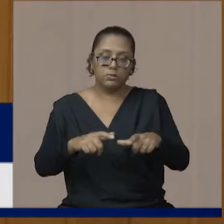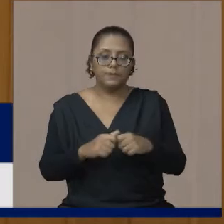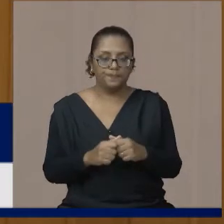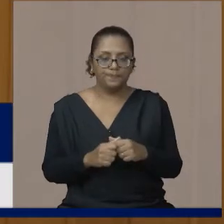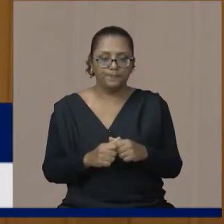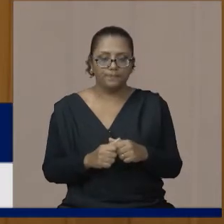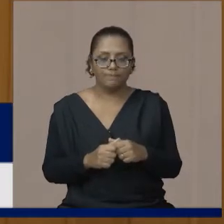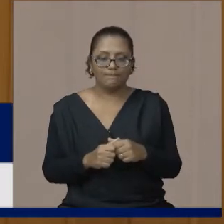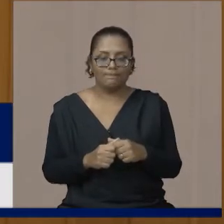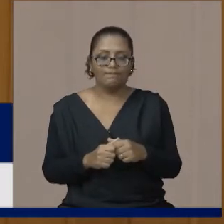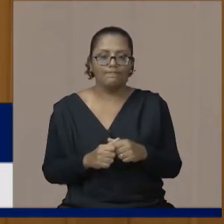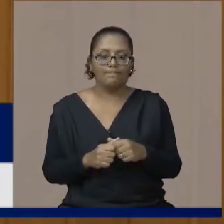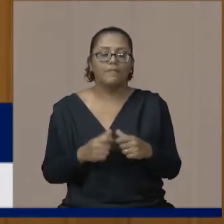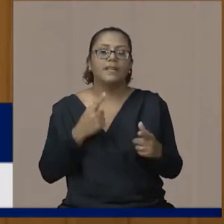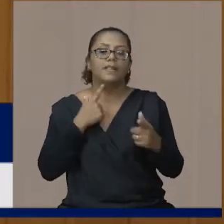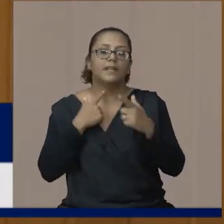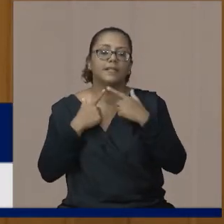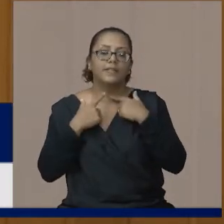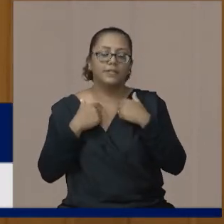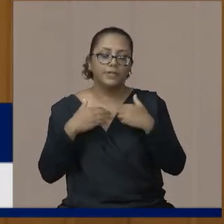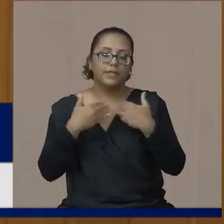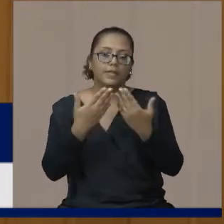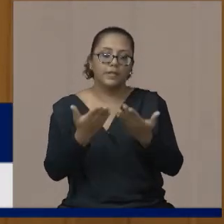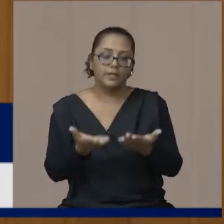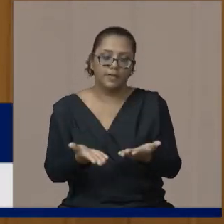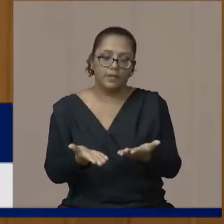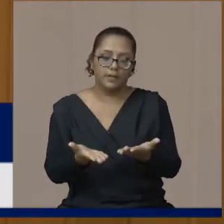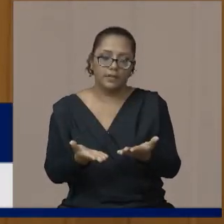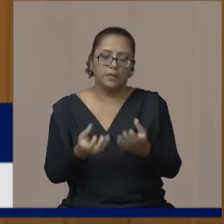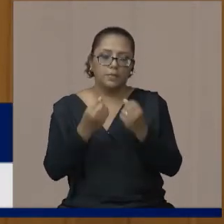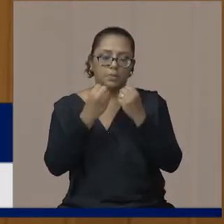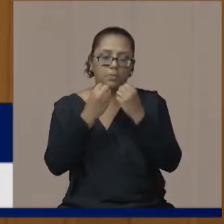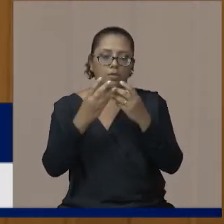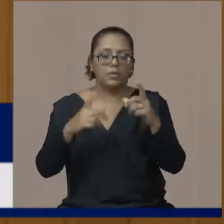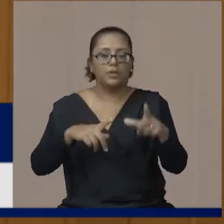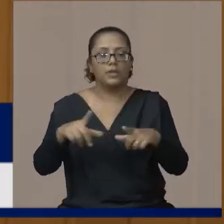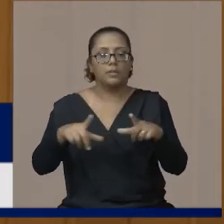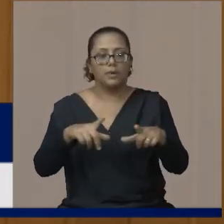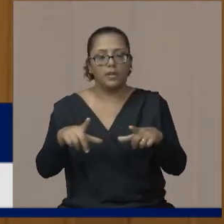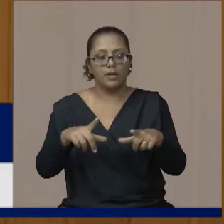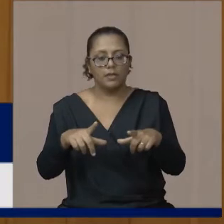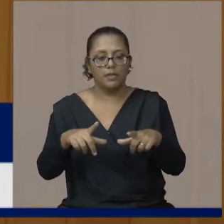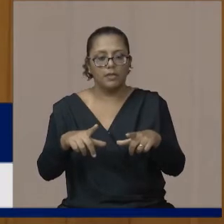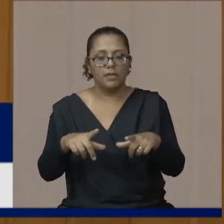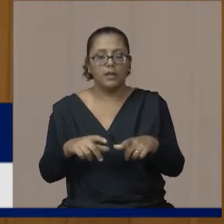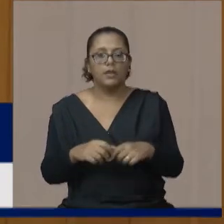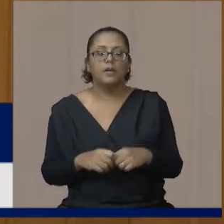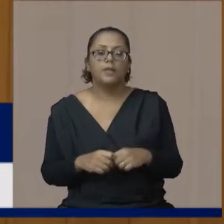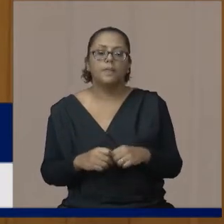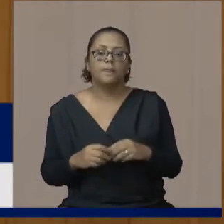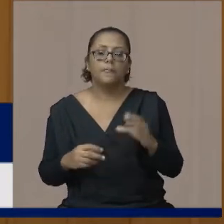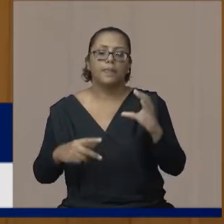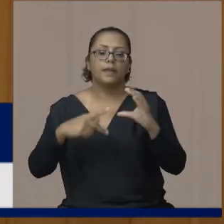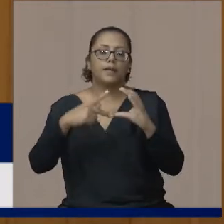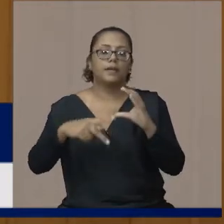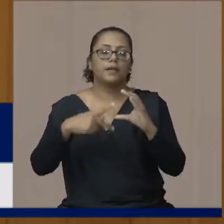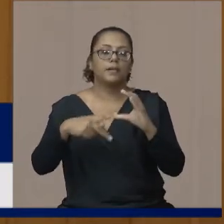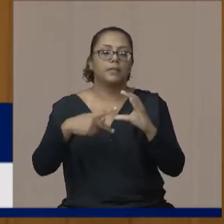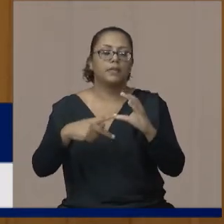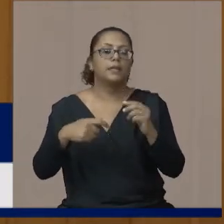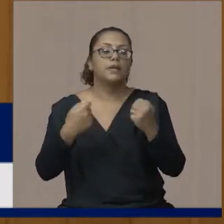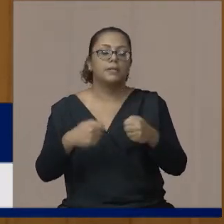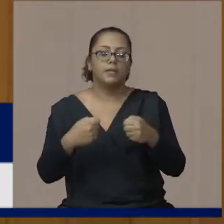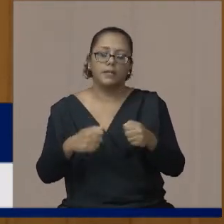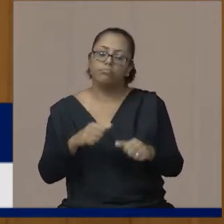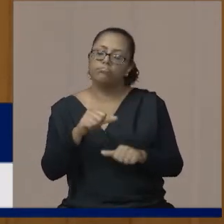aí um ótimo trabalho. A casa precisa, sim, de algumas modificações